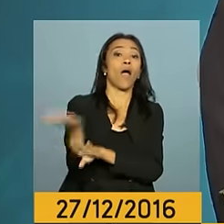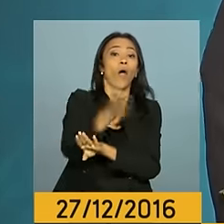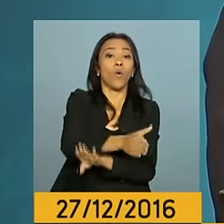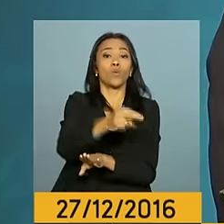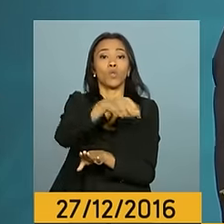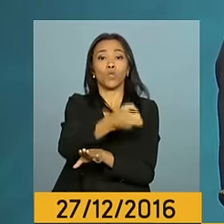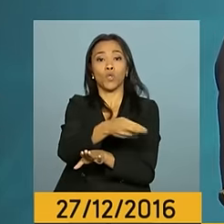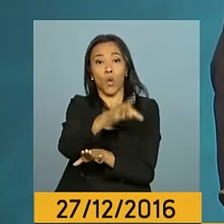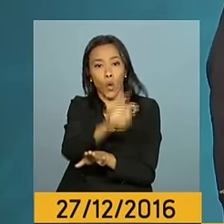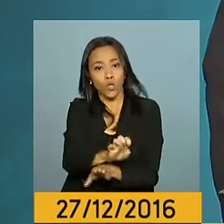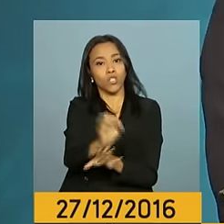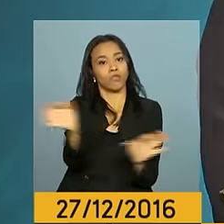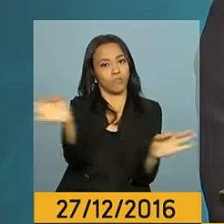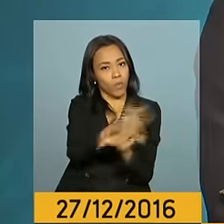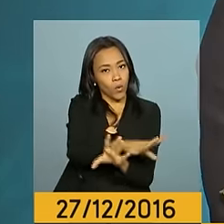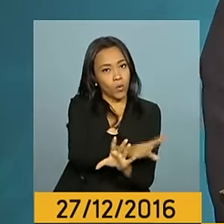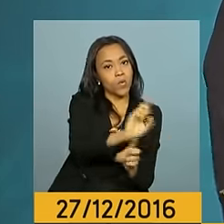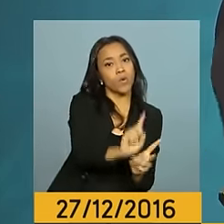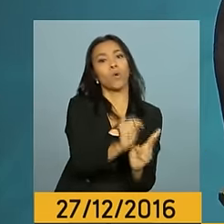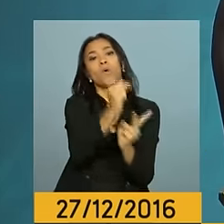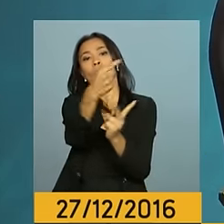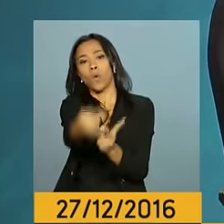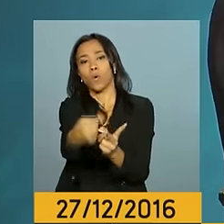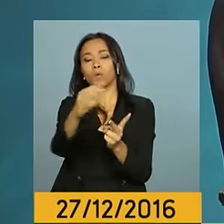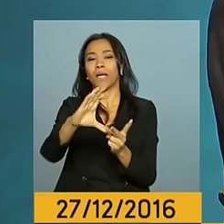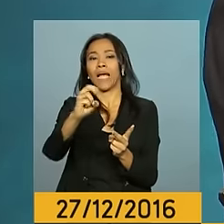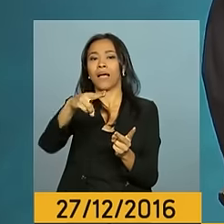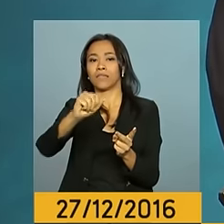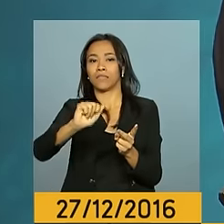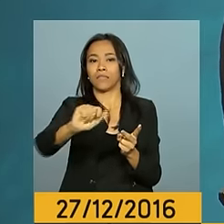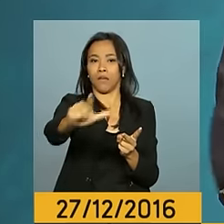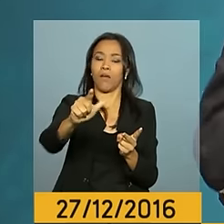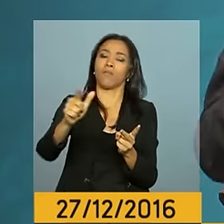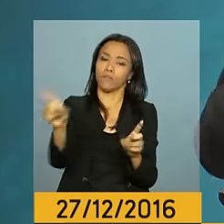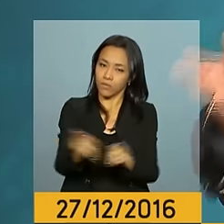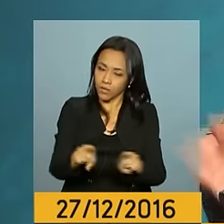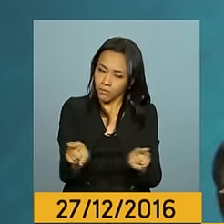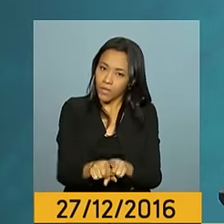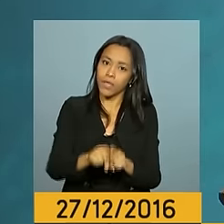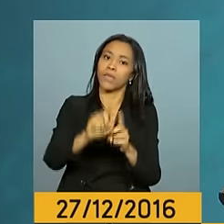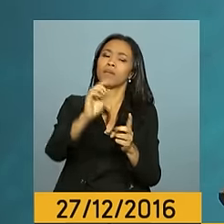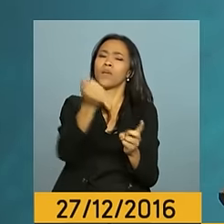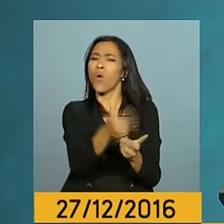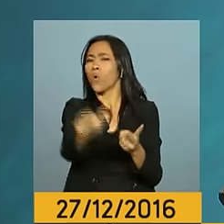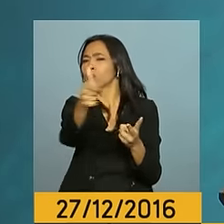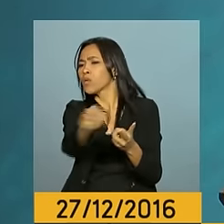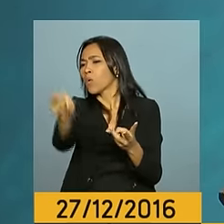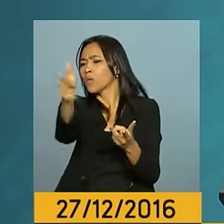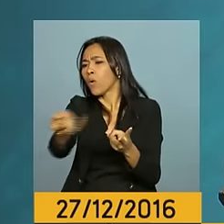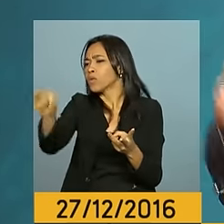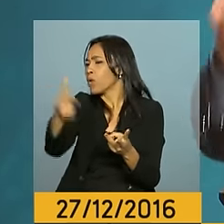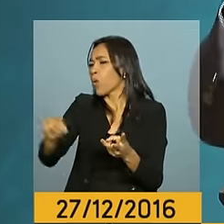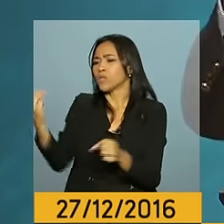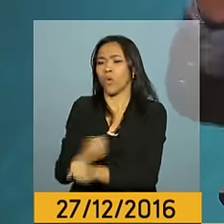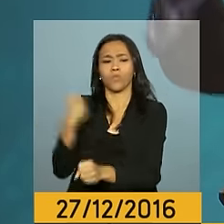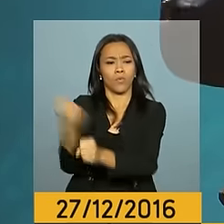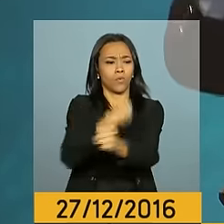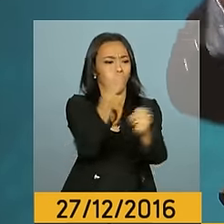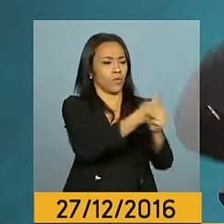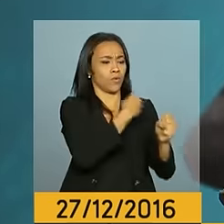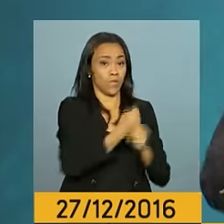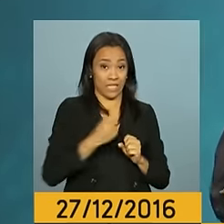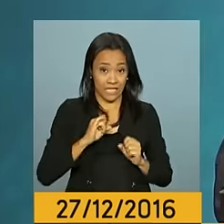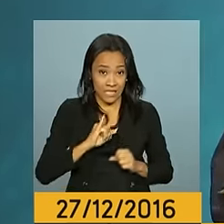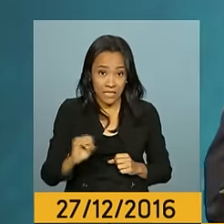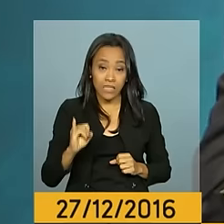o canal do Sertão já avançou enormemente de igual maneira o cinturão das águas e outras tantas obras se